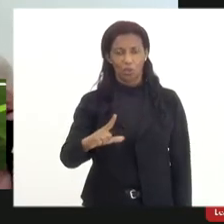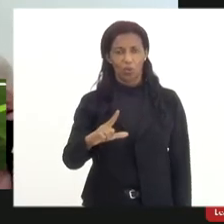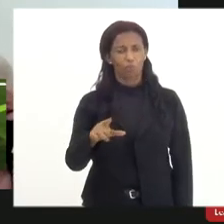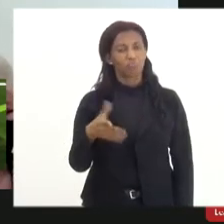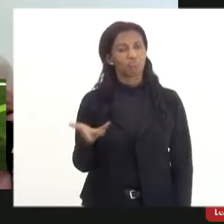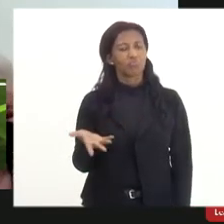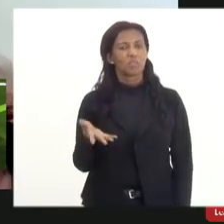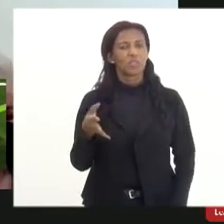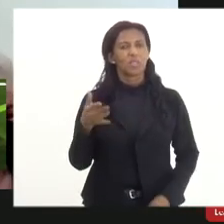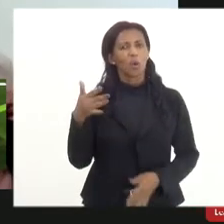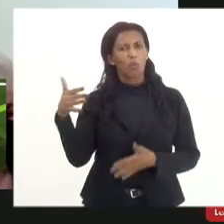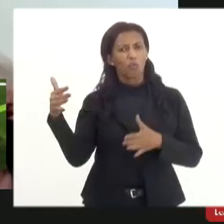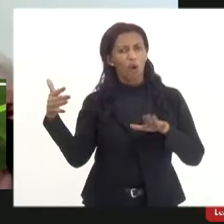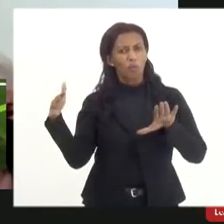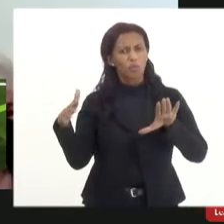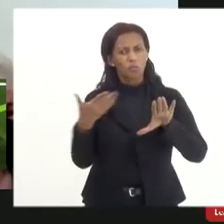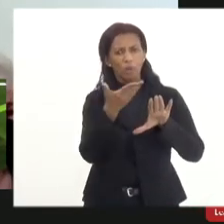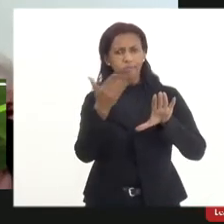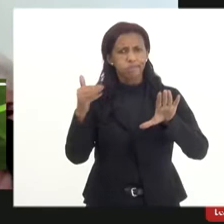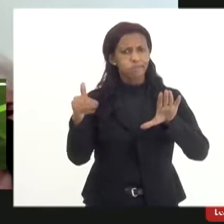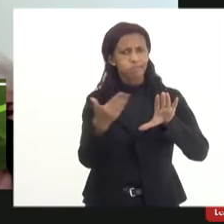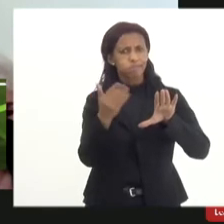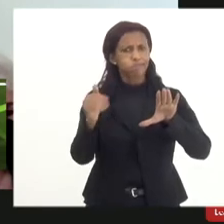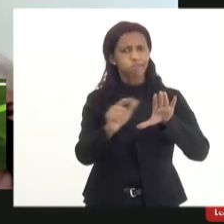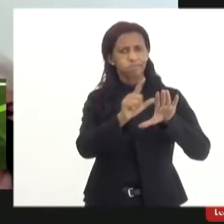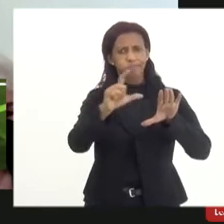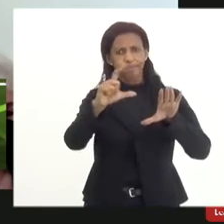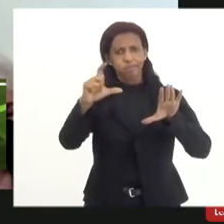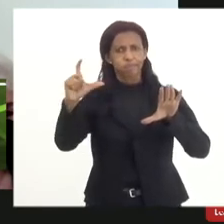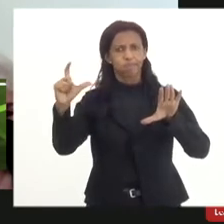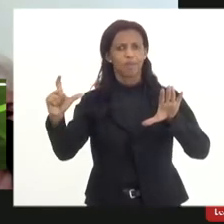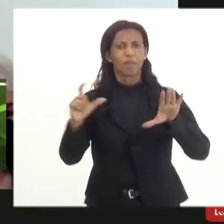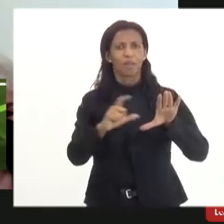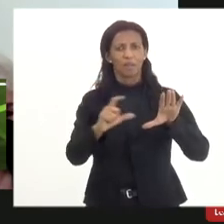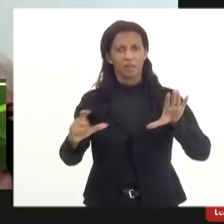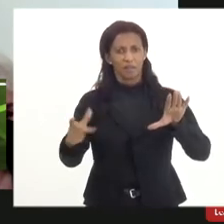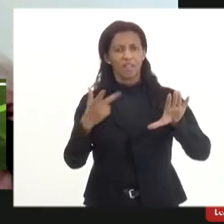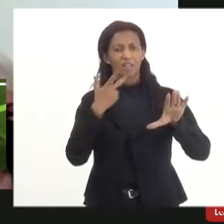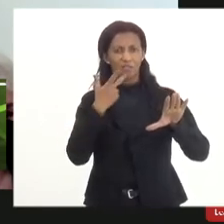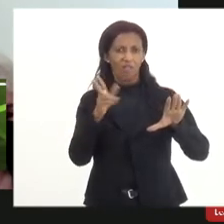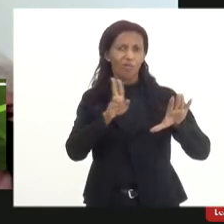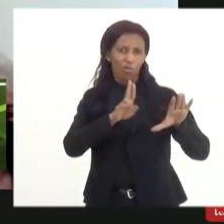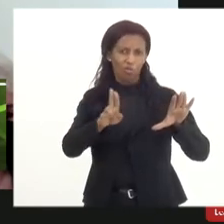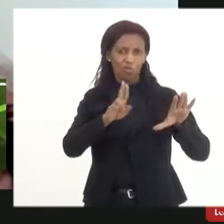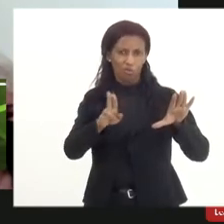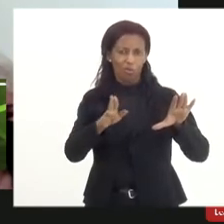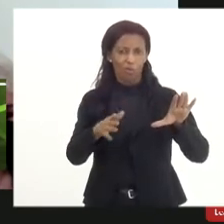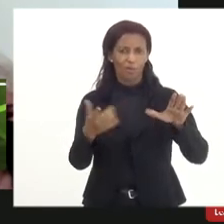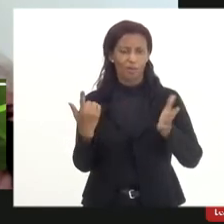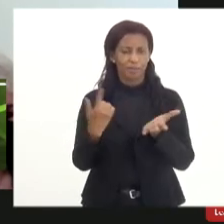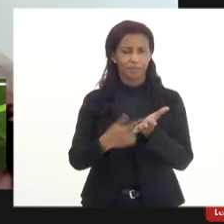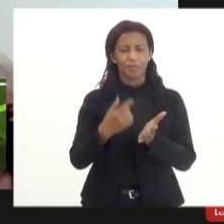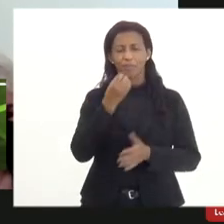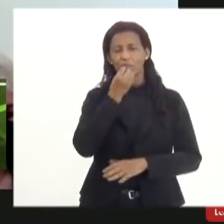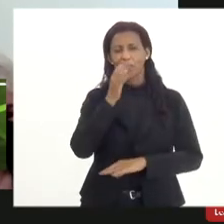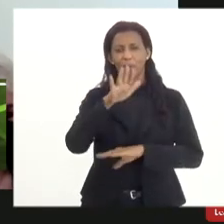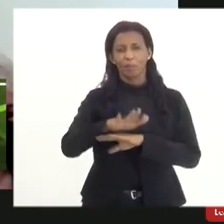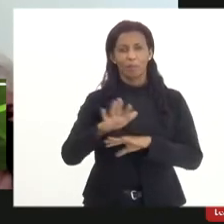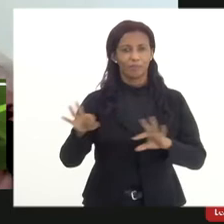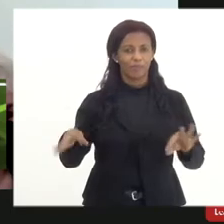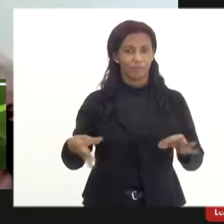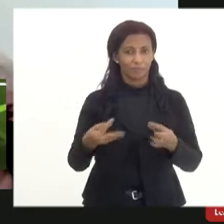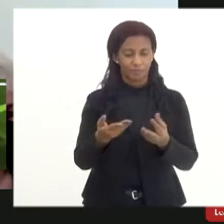conforme foi ingressando, nós vamos aí fazendo o devido registro. Uma boa tarde a